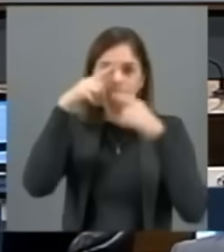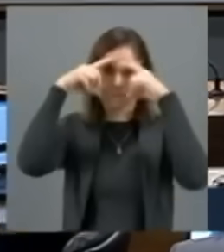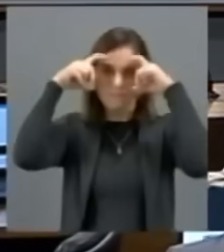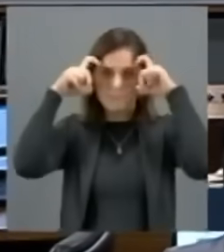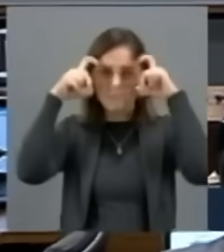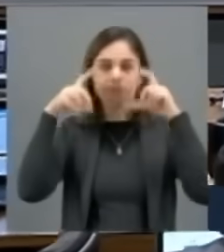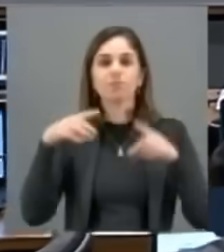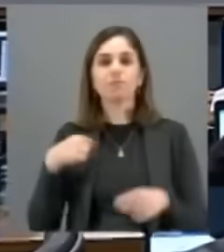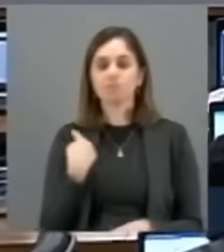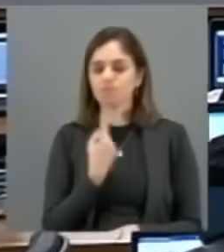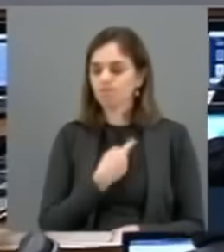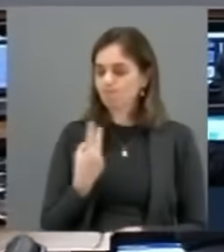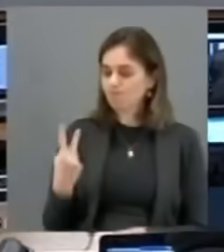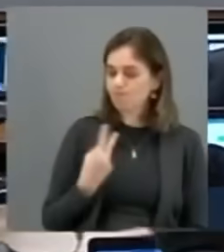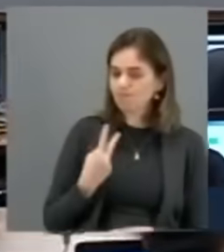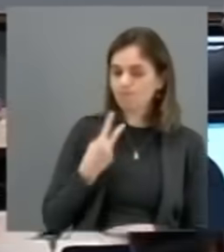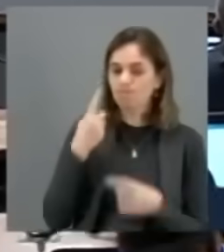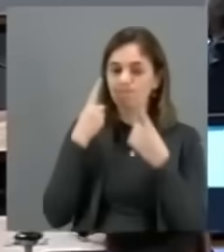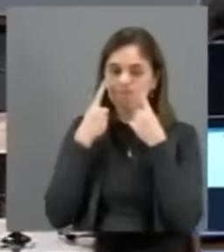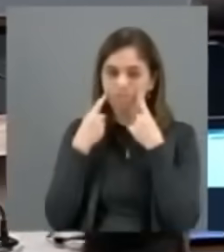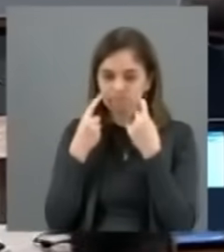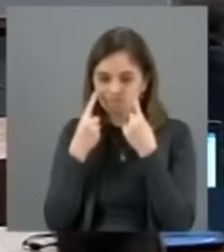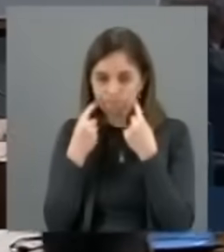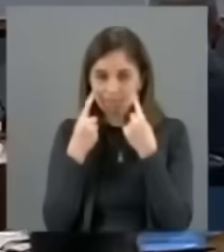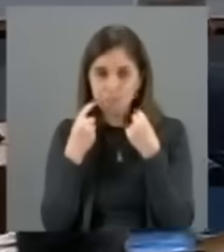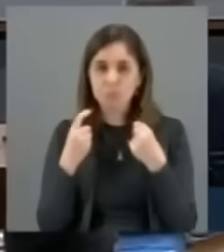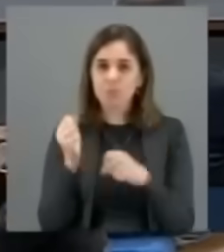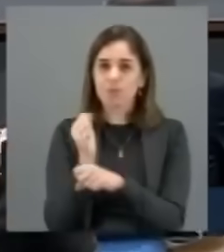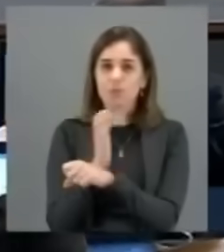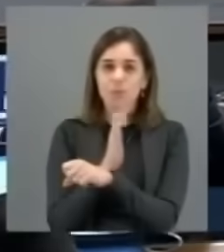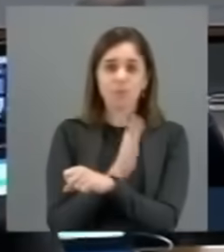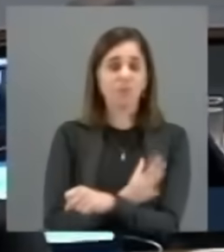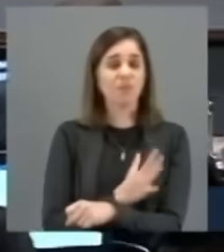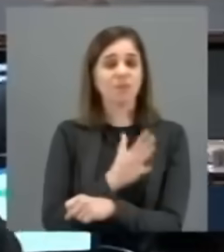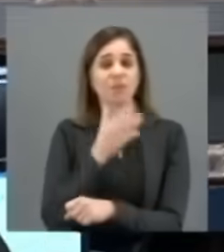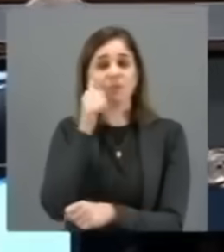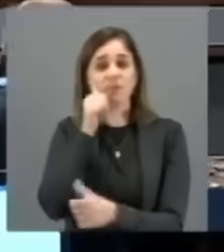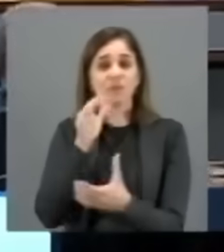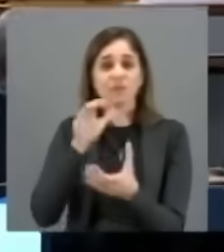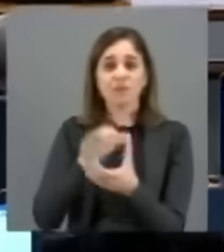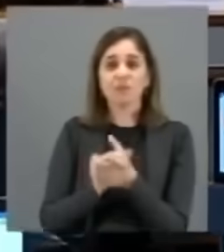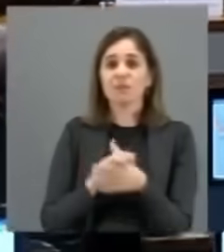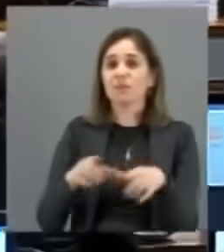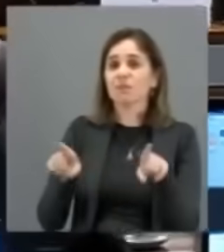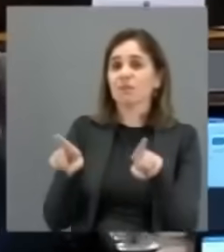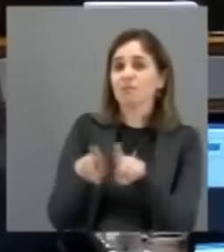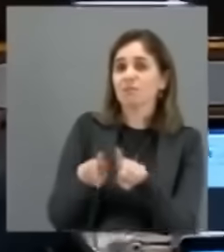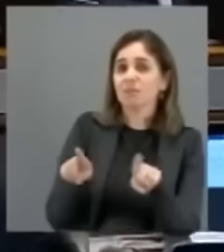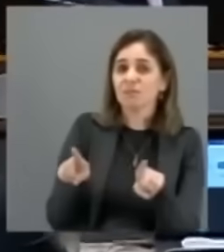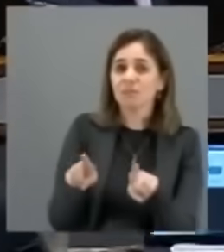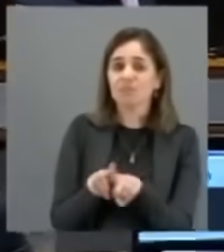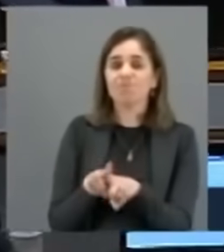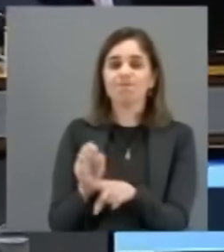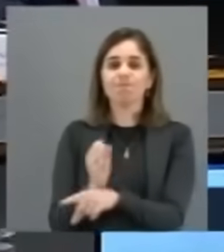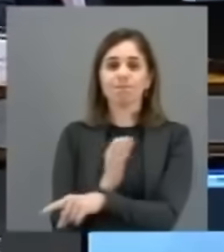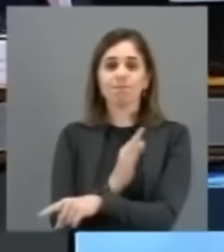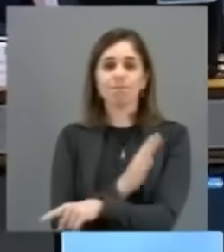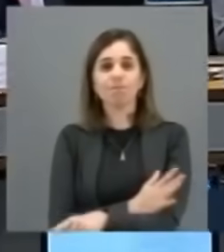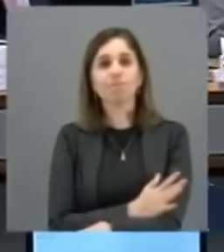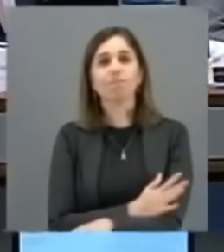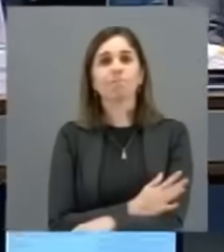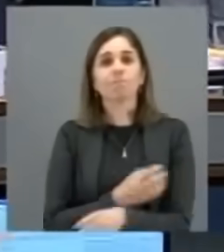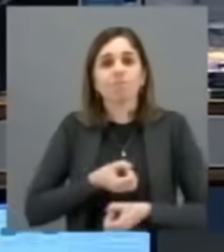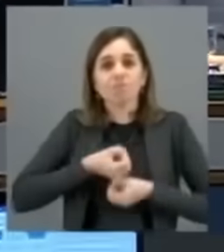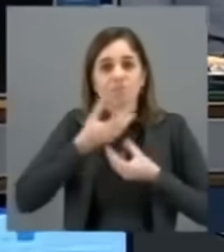mulher choramos, inclusive, assim como minha mulher ontem ficou emocionada também com o depoimento do senador Flávio Bolsonaro